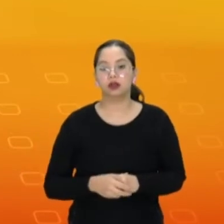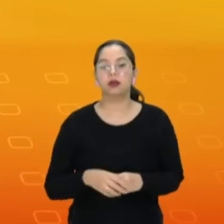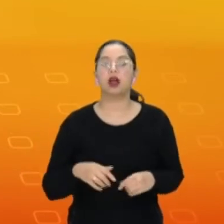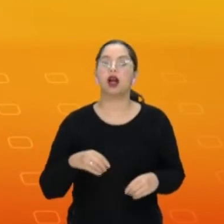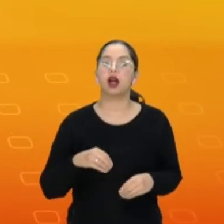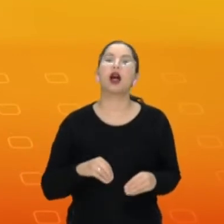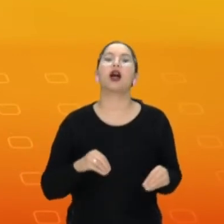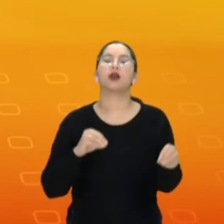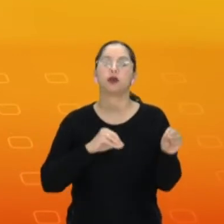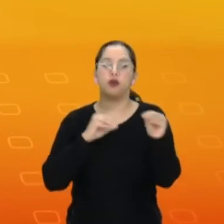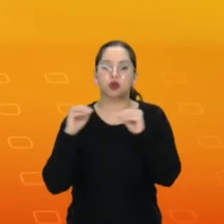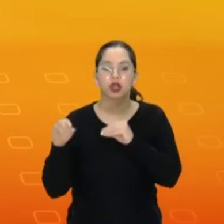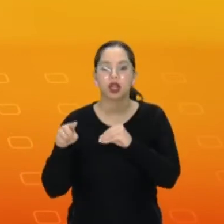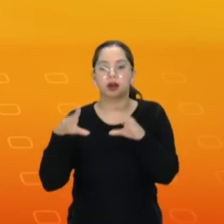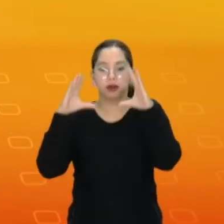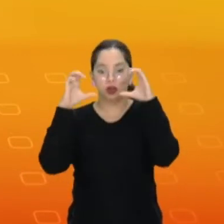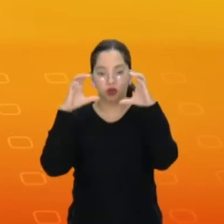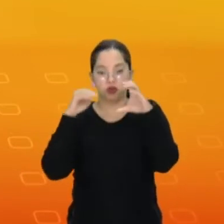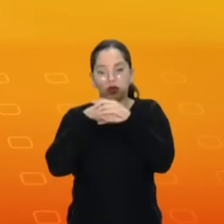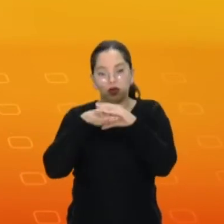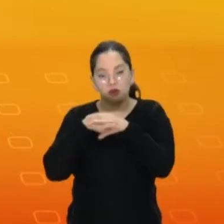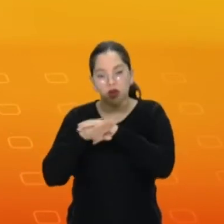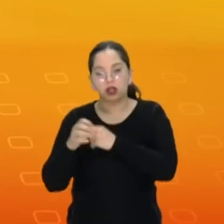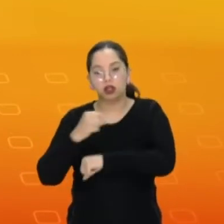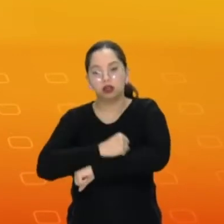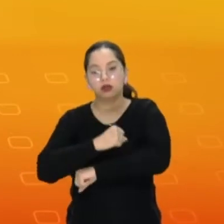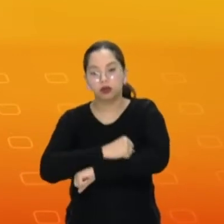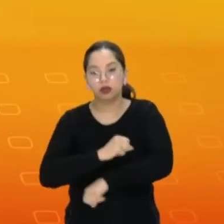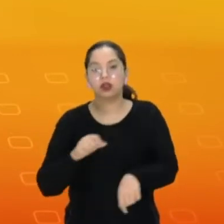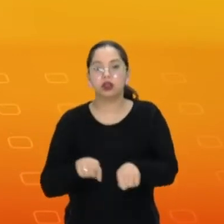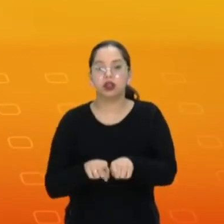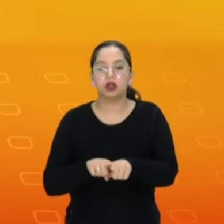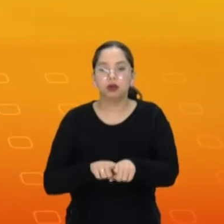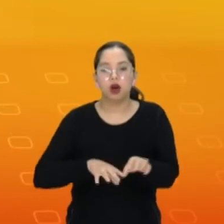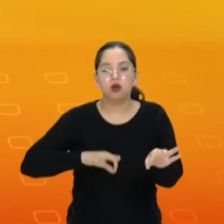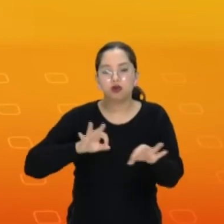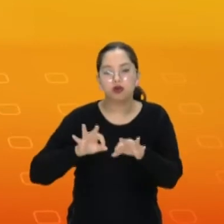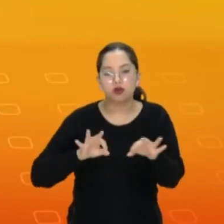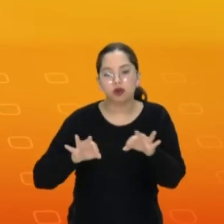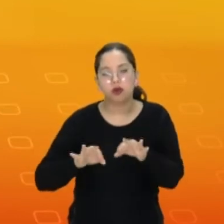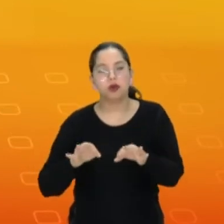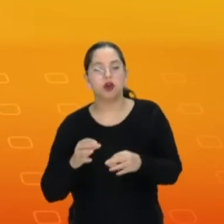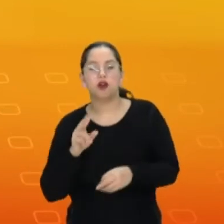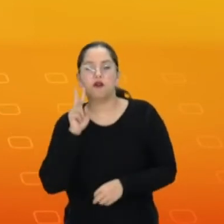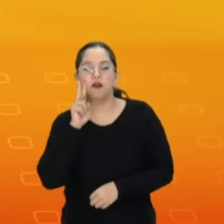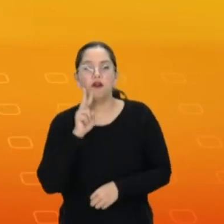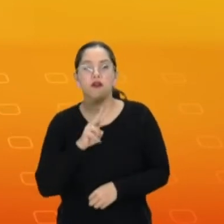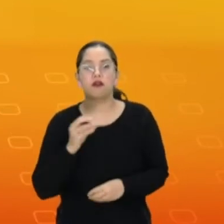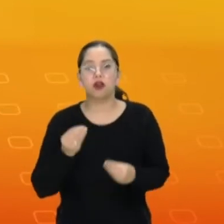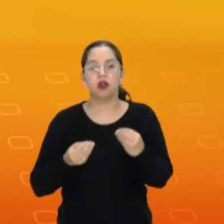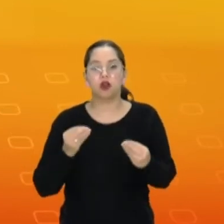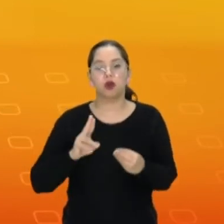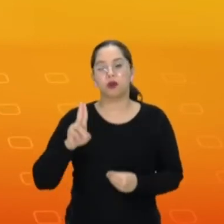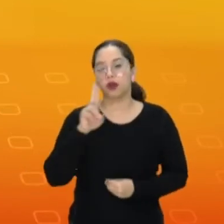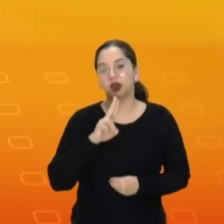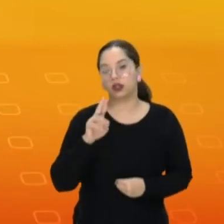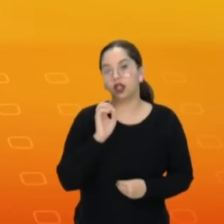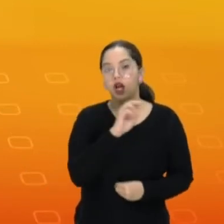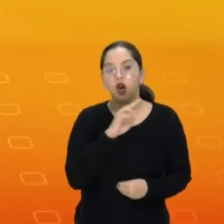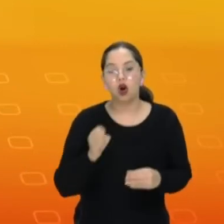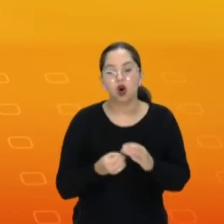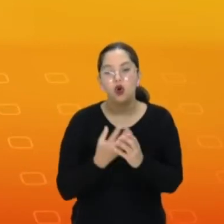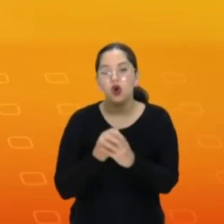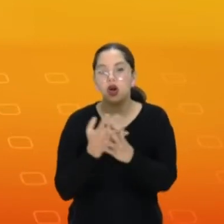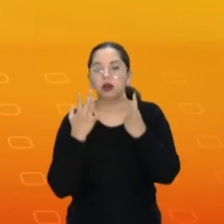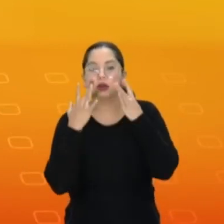nuvem fazer um retrata a forma disso seja buscar uma otimização eu pensar recriar sua apresentação o